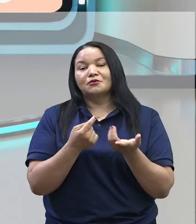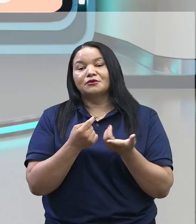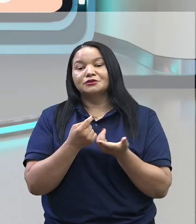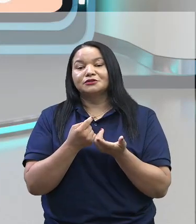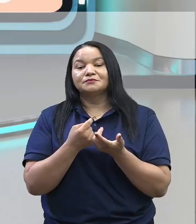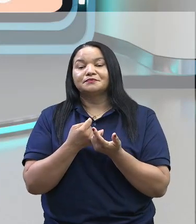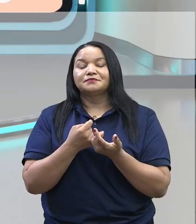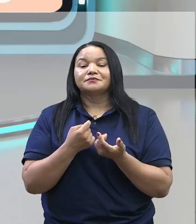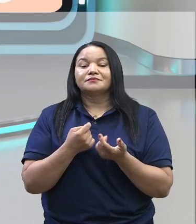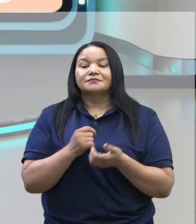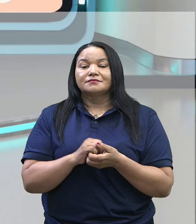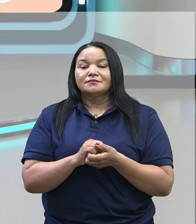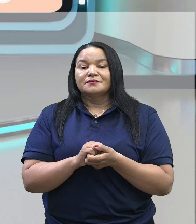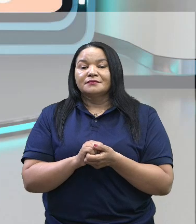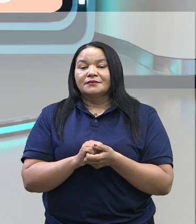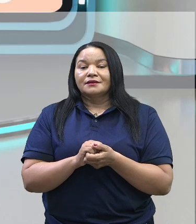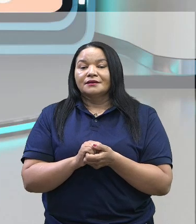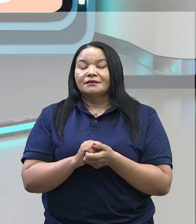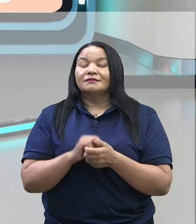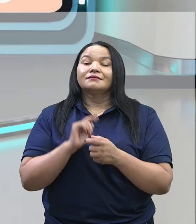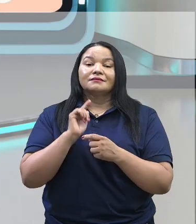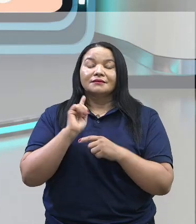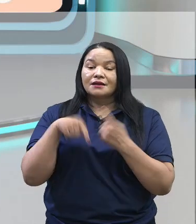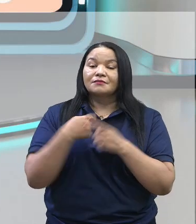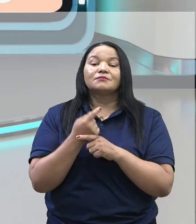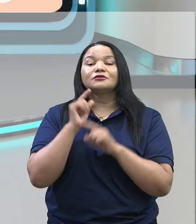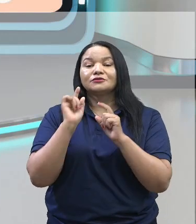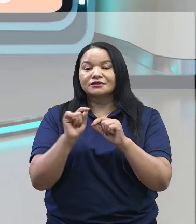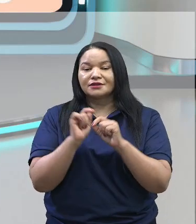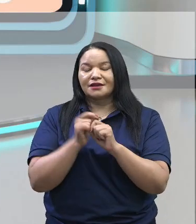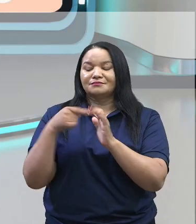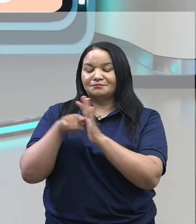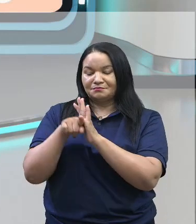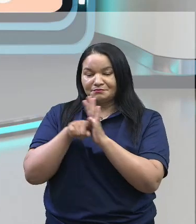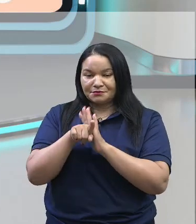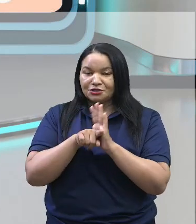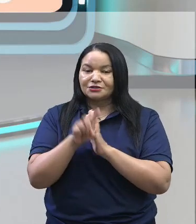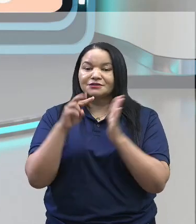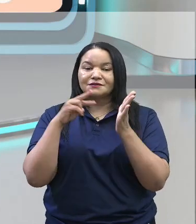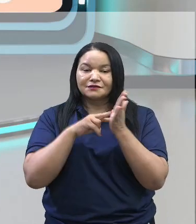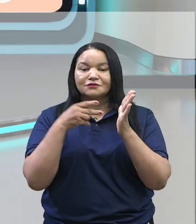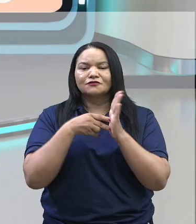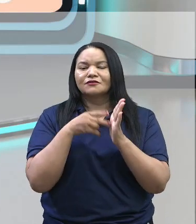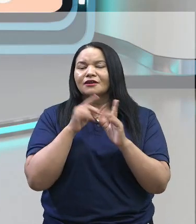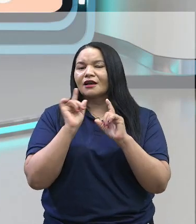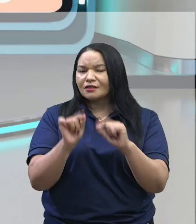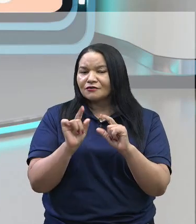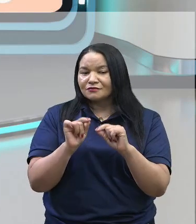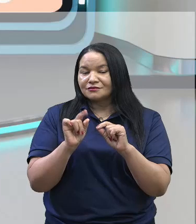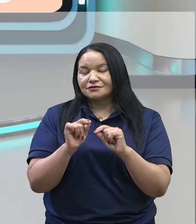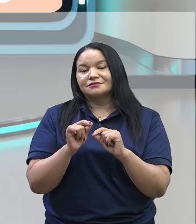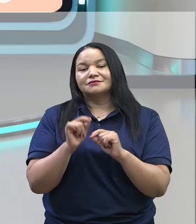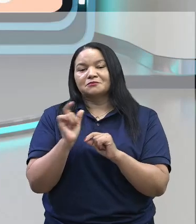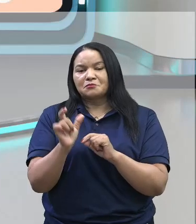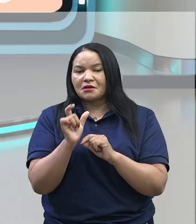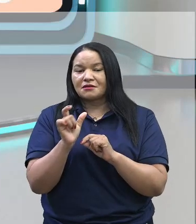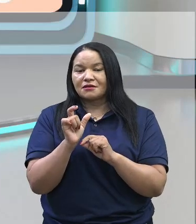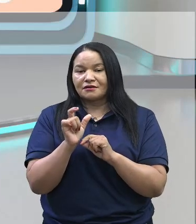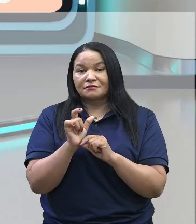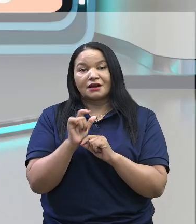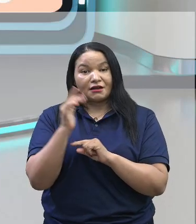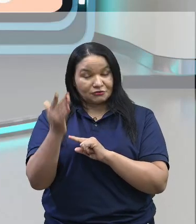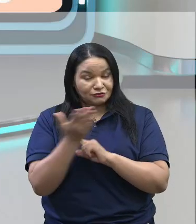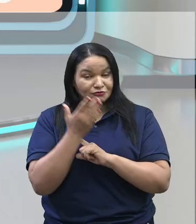sinalizada, escrita, e depois pesquisar o significado dessa palavra, tá? Então, isso vai